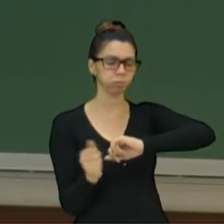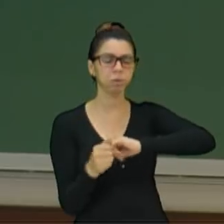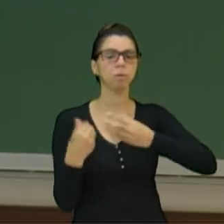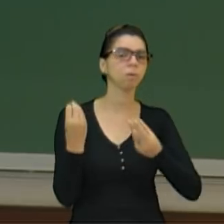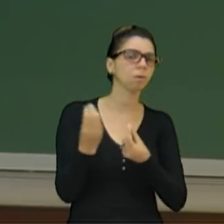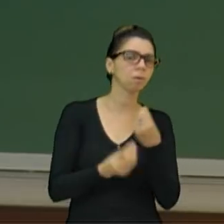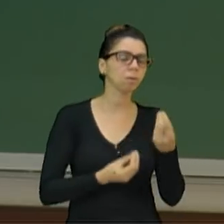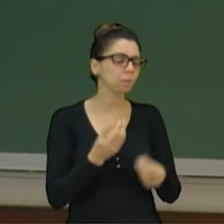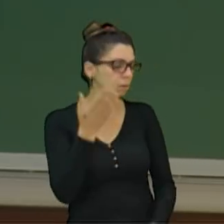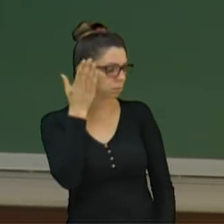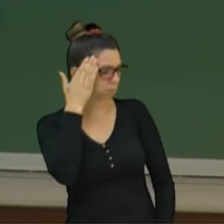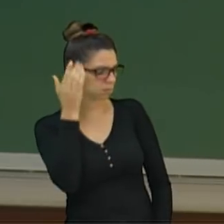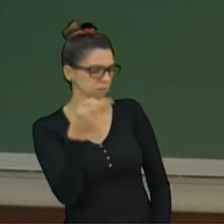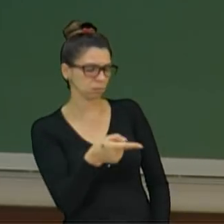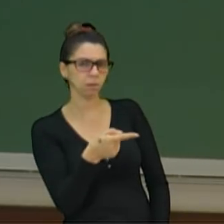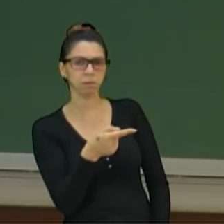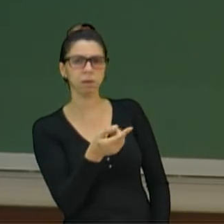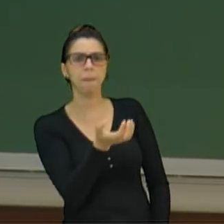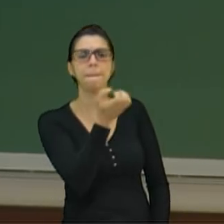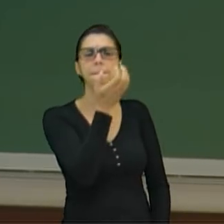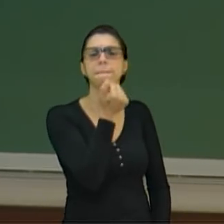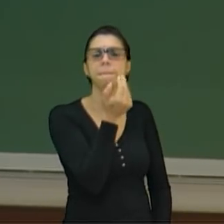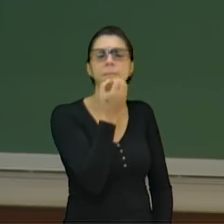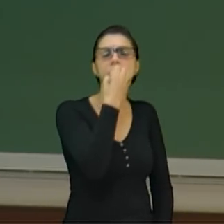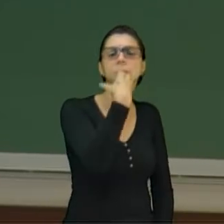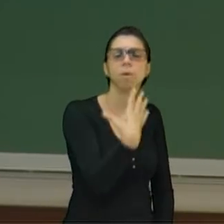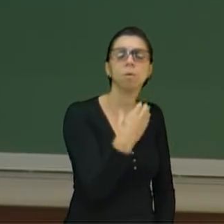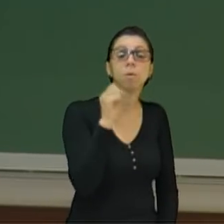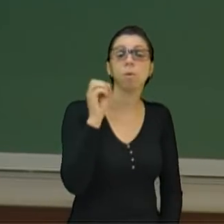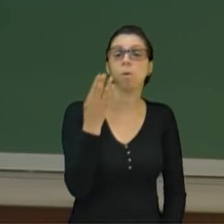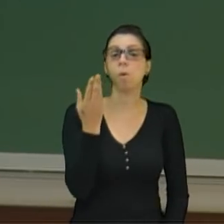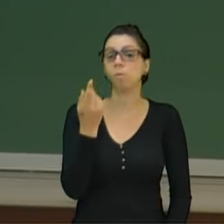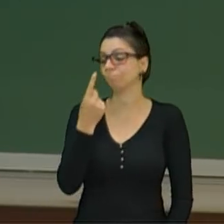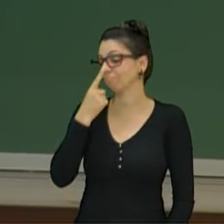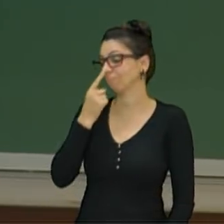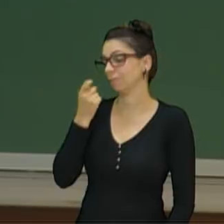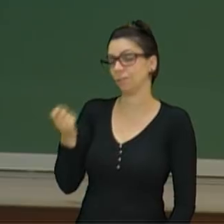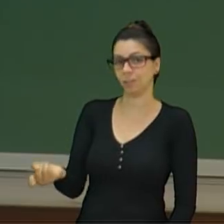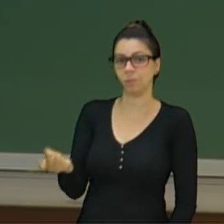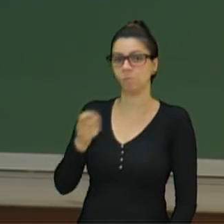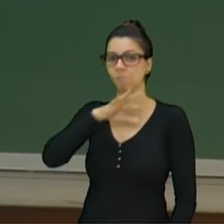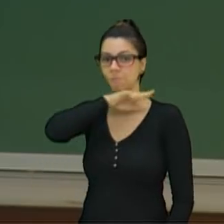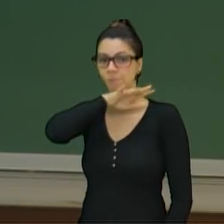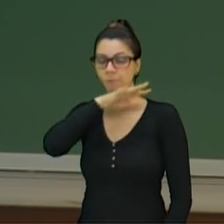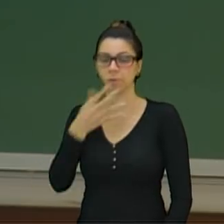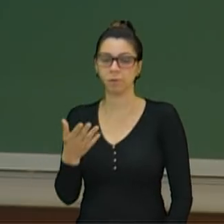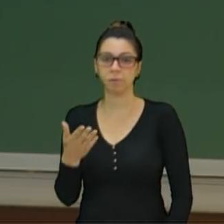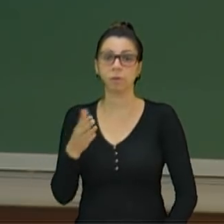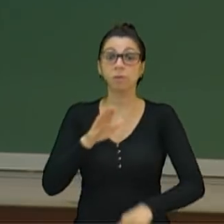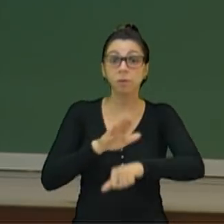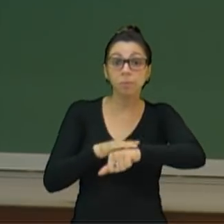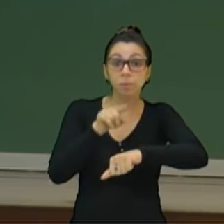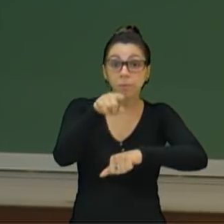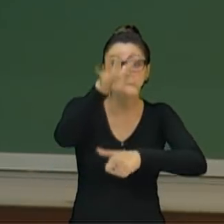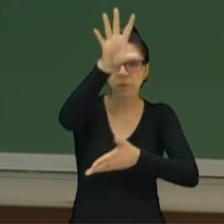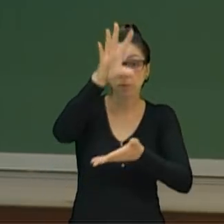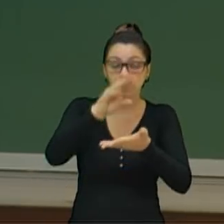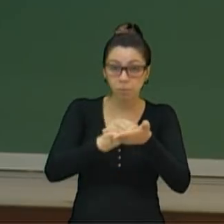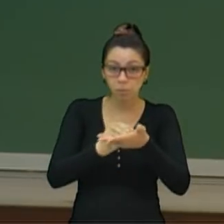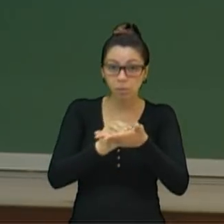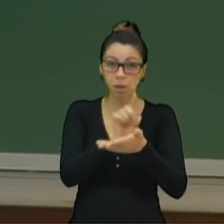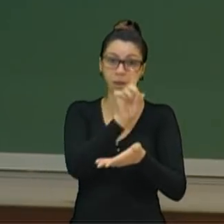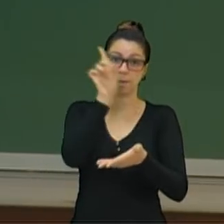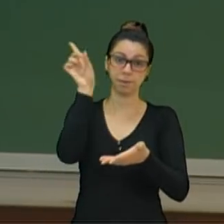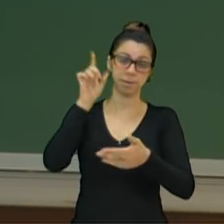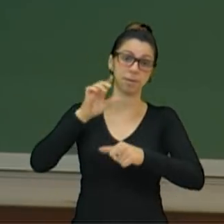você utiliza para saber se essa comida está boa para comer ou vai ter que jogar fora? Eu dou um tempinho para vocês copiarem, lembrando que essa atividade você tem